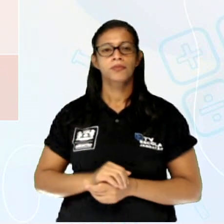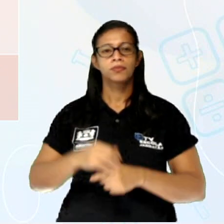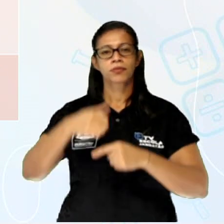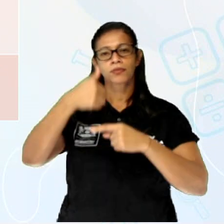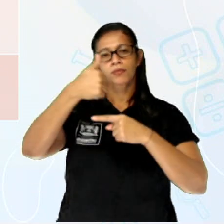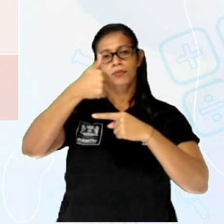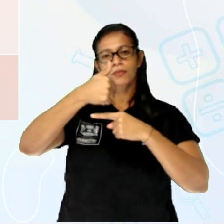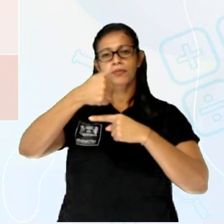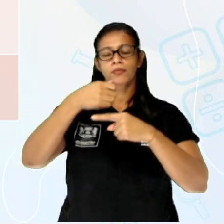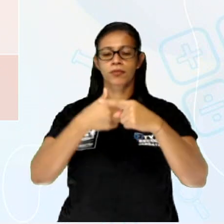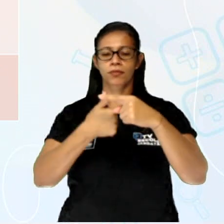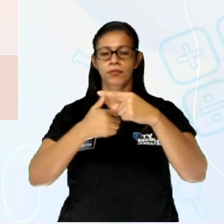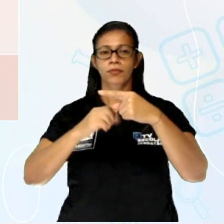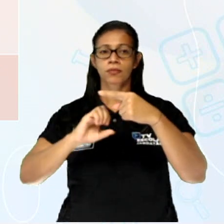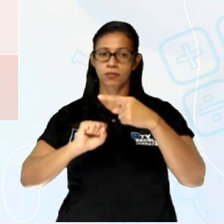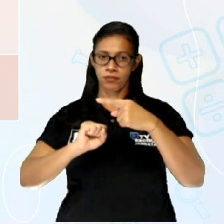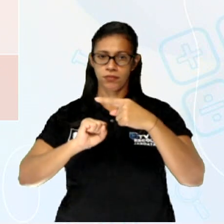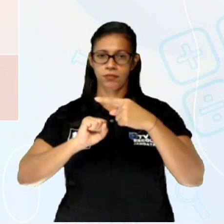0,1 litro.